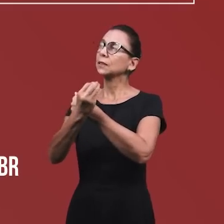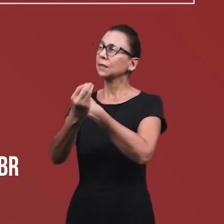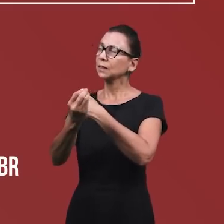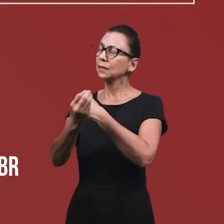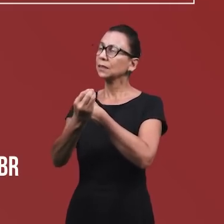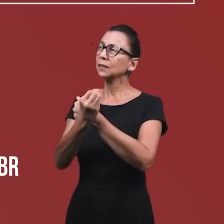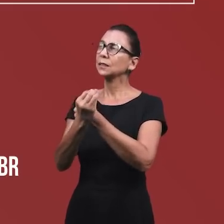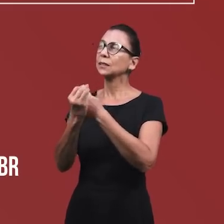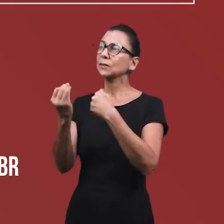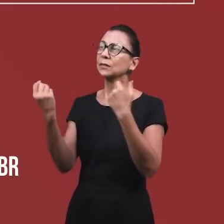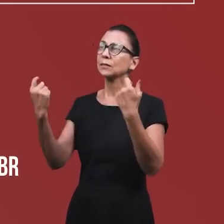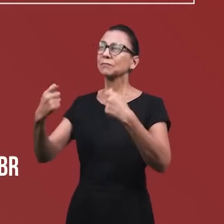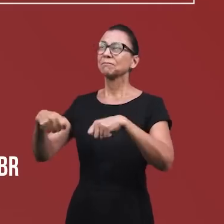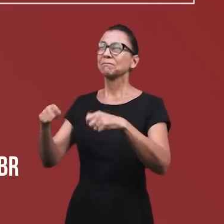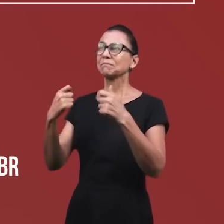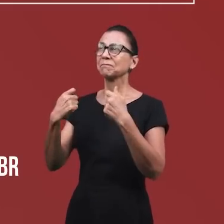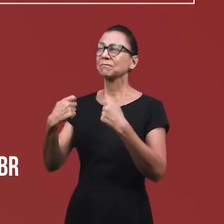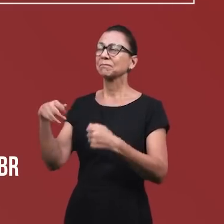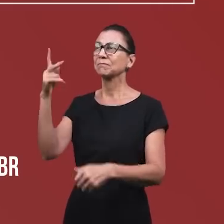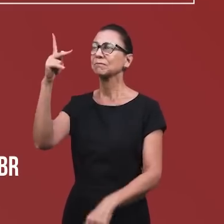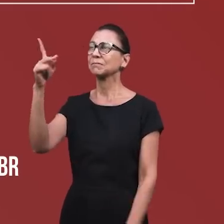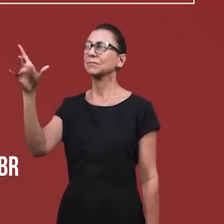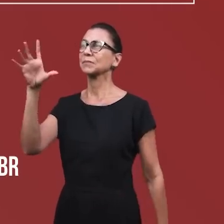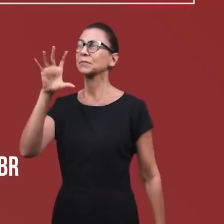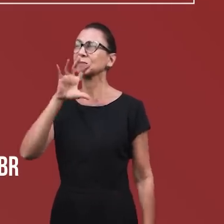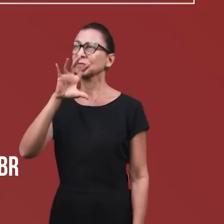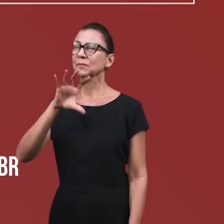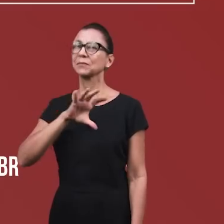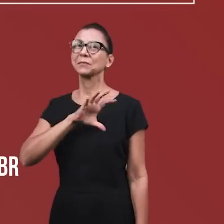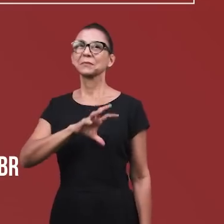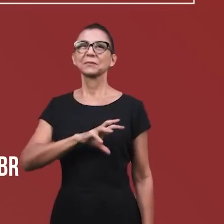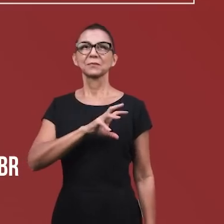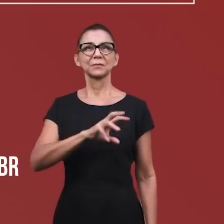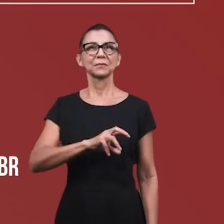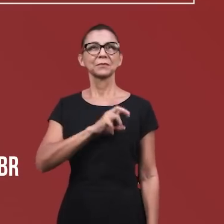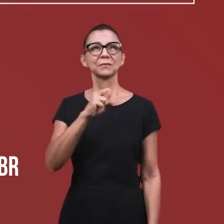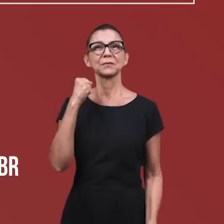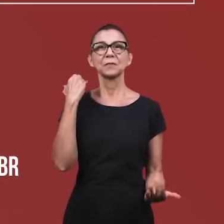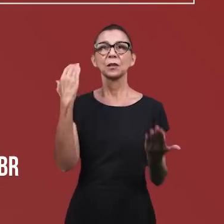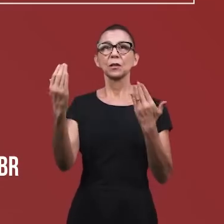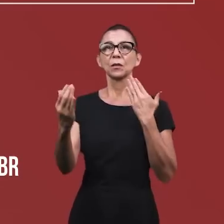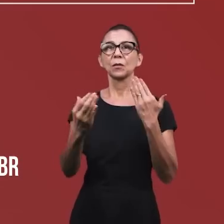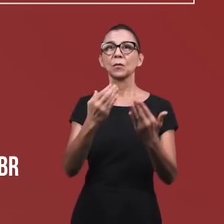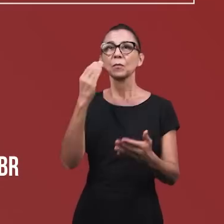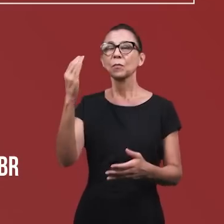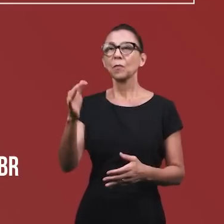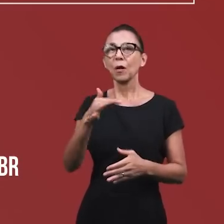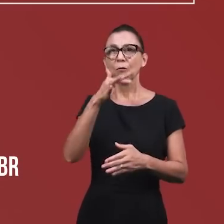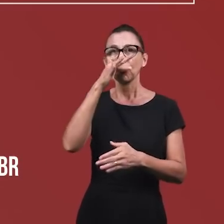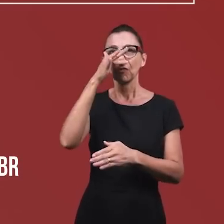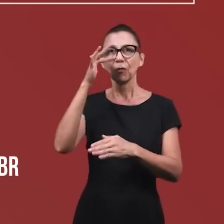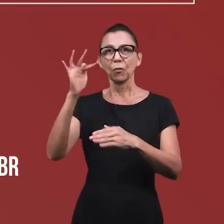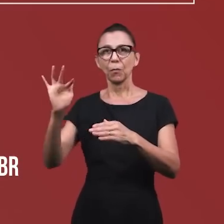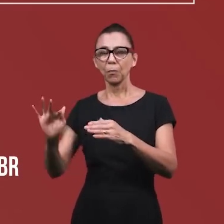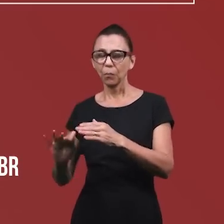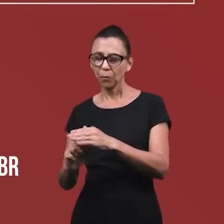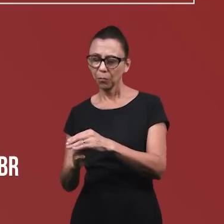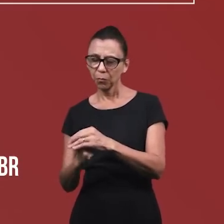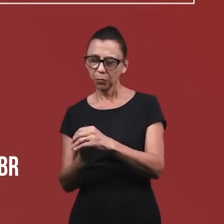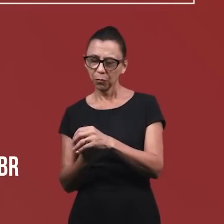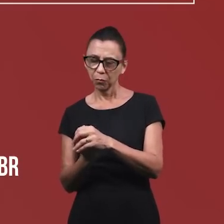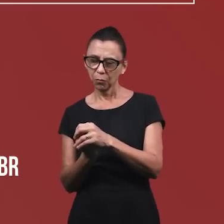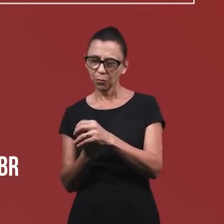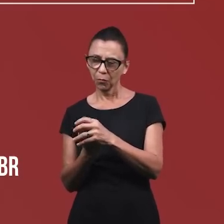de mim com teu amor, como uma flor pequena